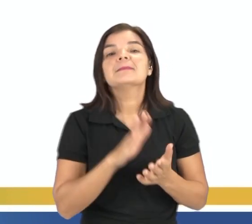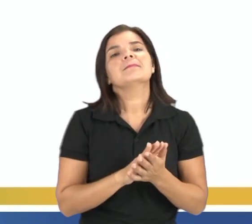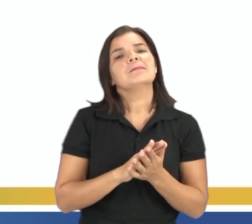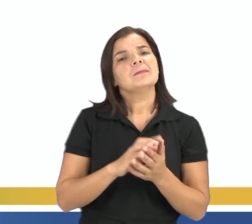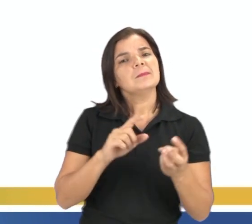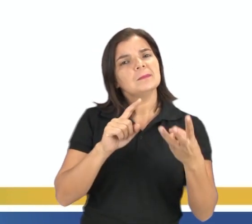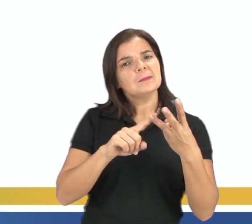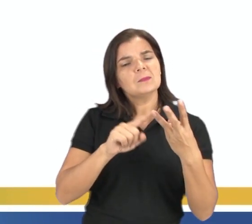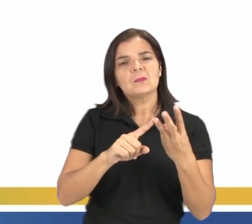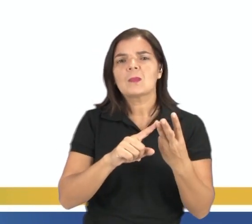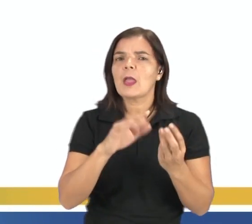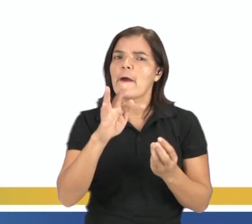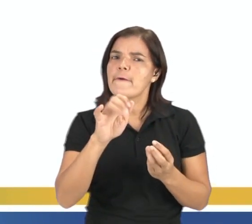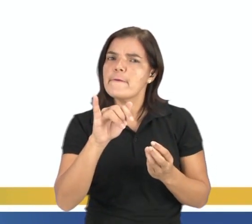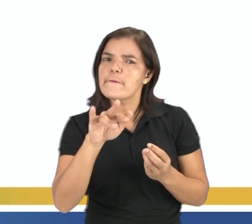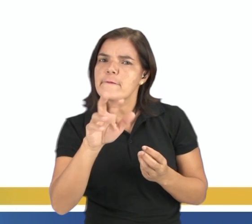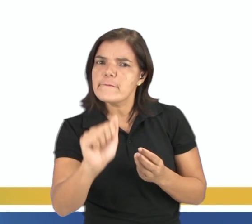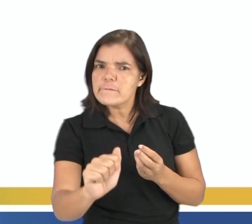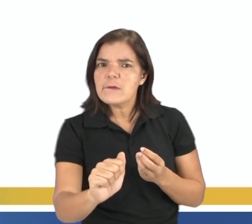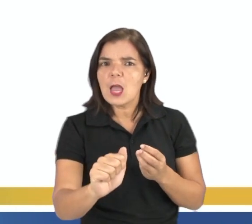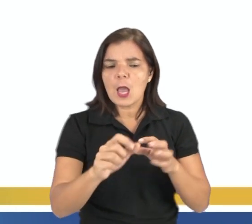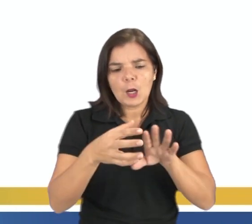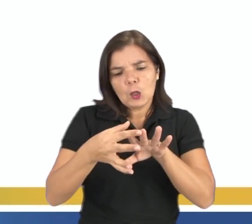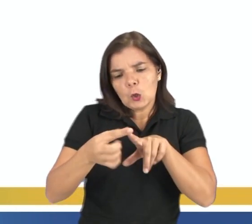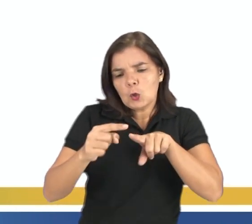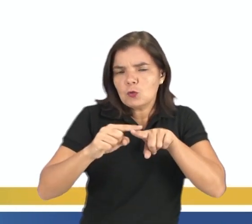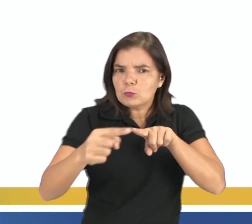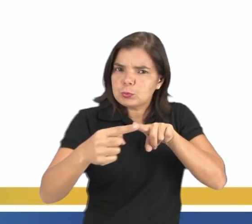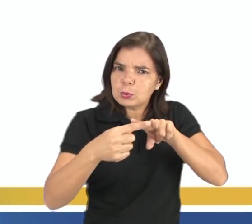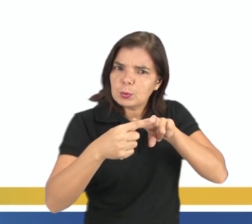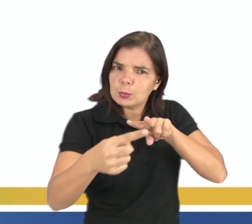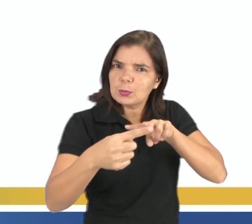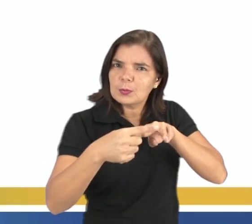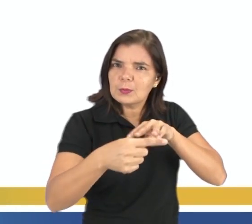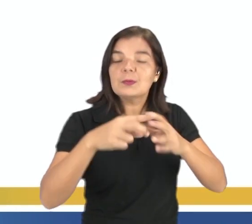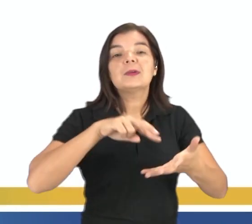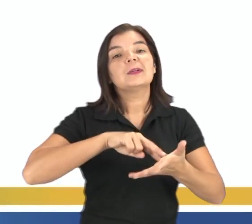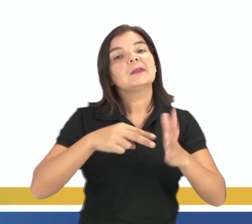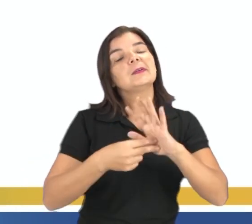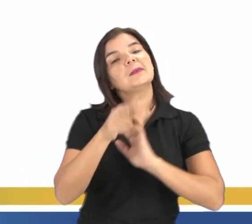Então, o termo feras aí, feras de unhas afiadas,